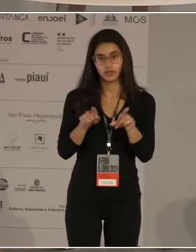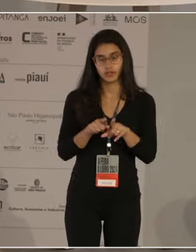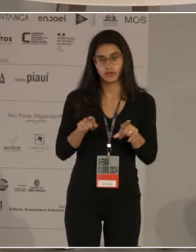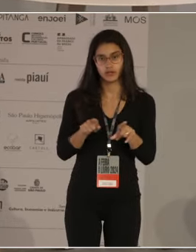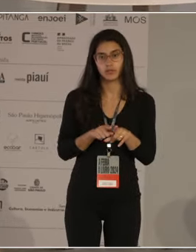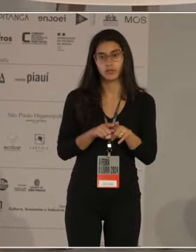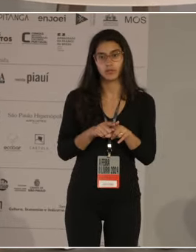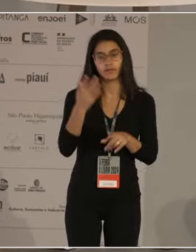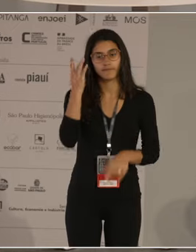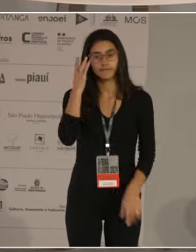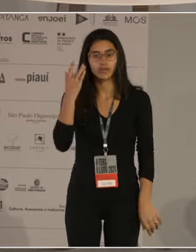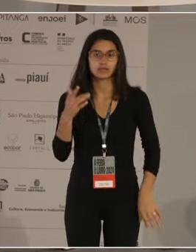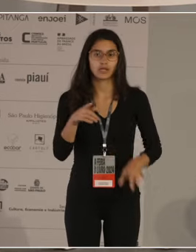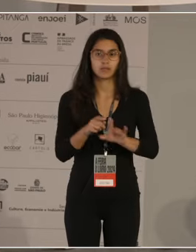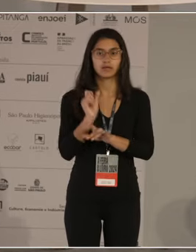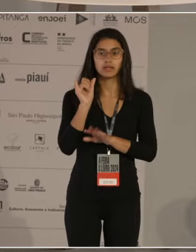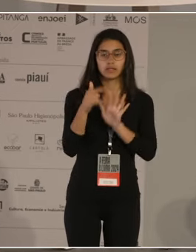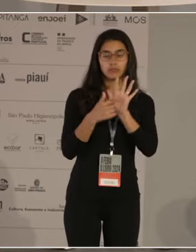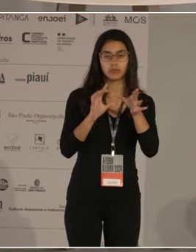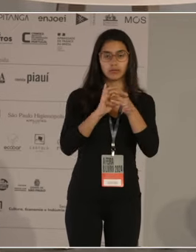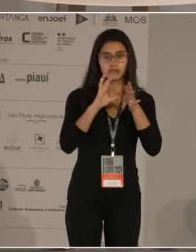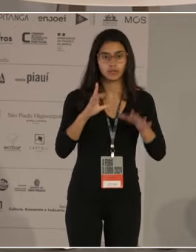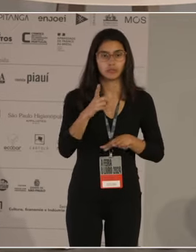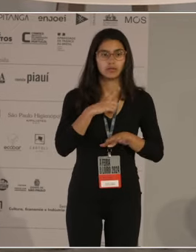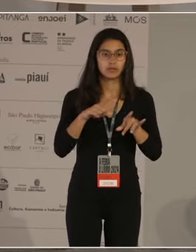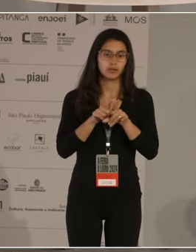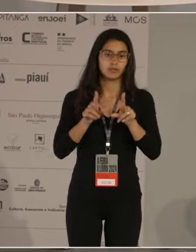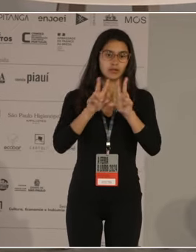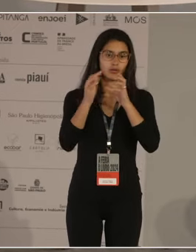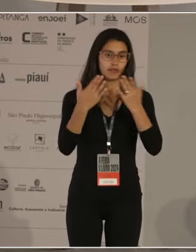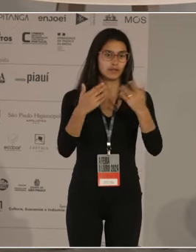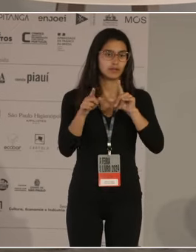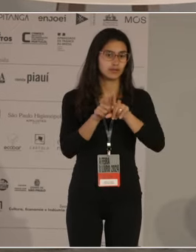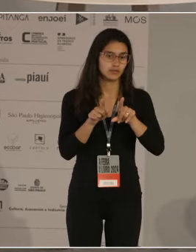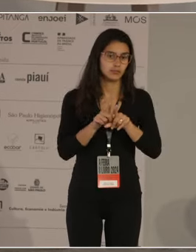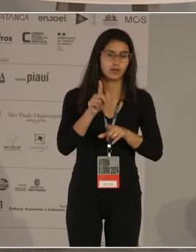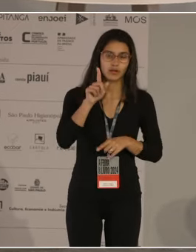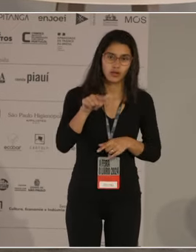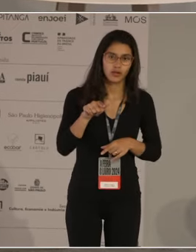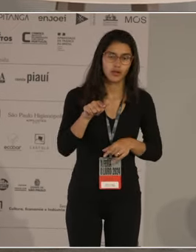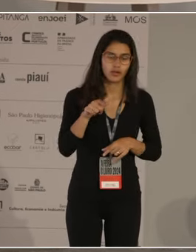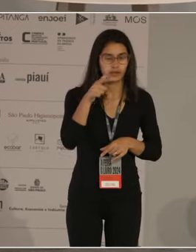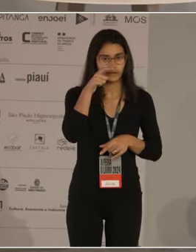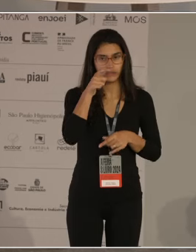com mais facilidade, né? Assim, isso me deu abertura para ter conversas bastante,